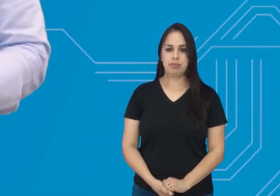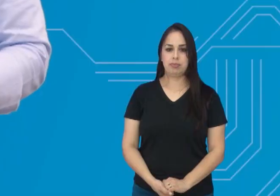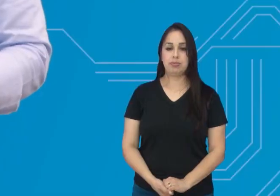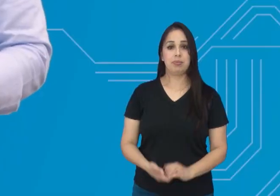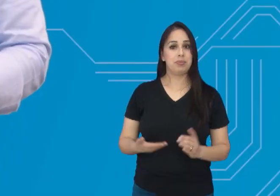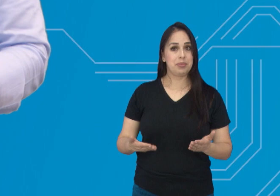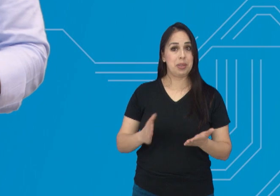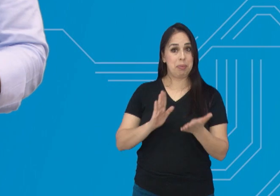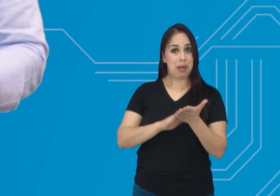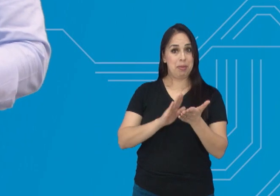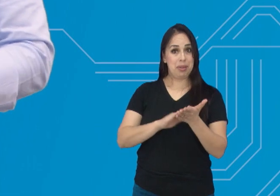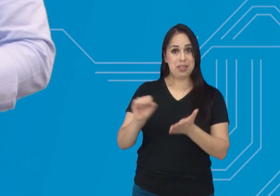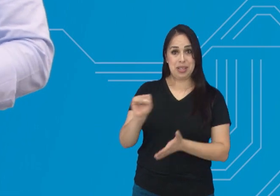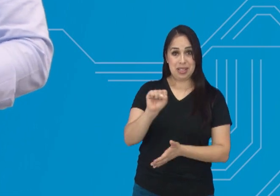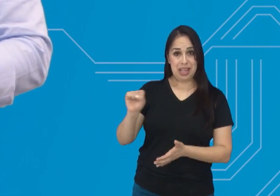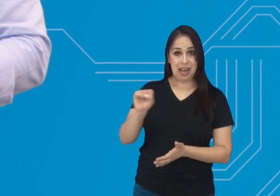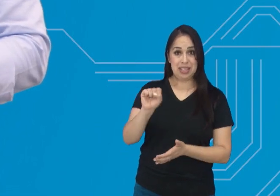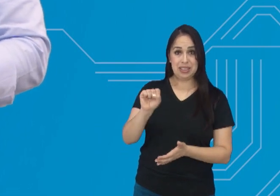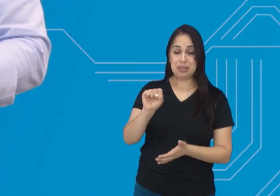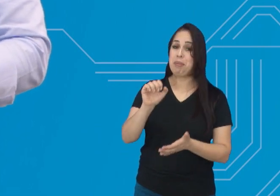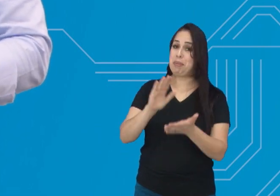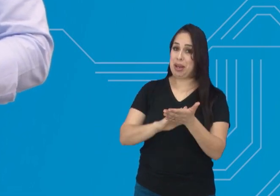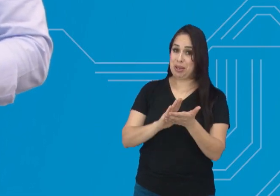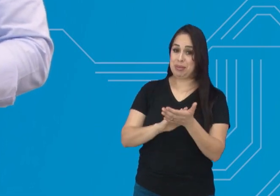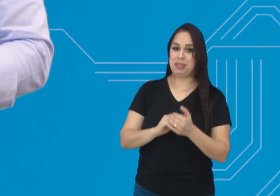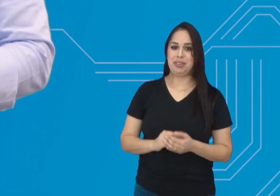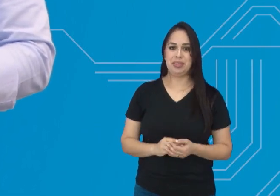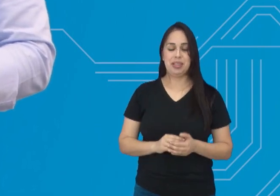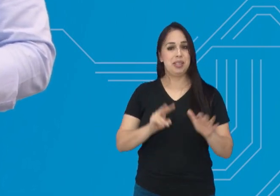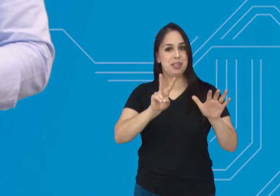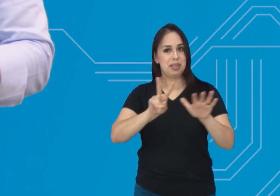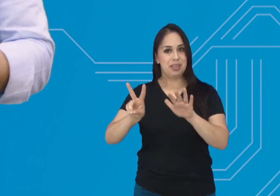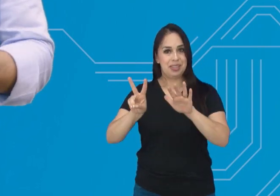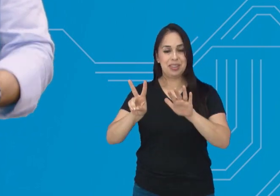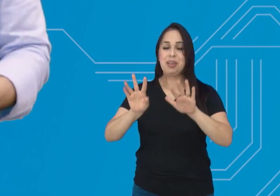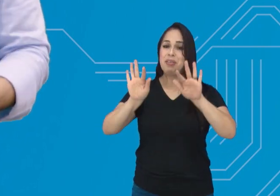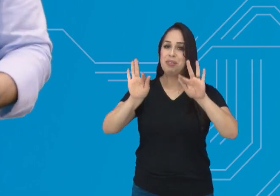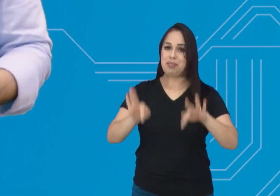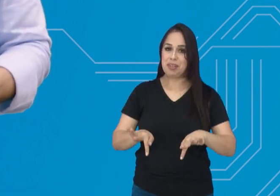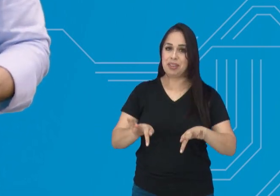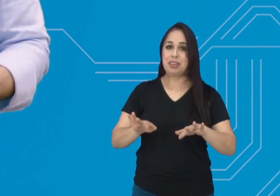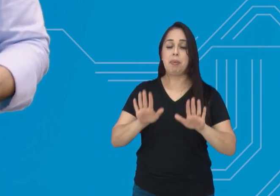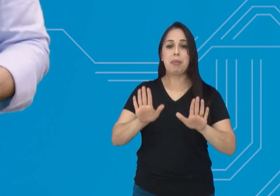E parabéns aí ao bairro Jardim Satélite. E o Semana Legislativa fica por